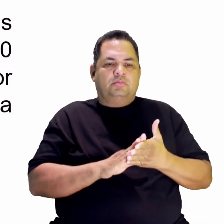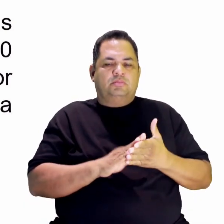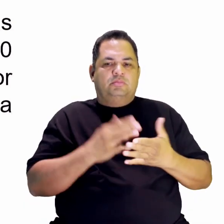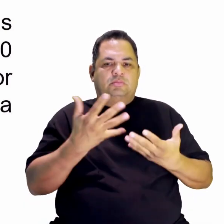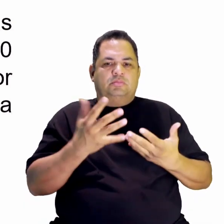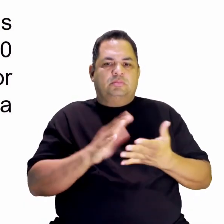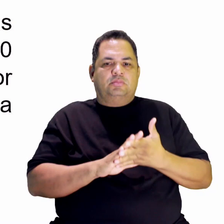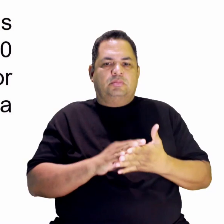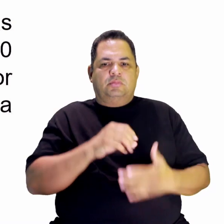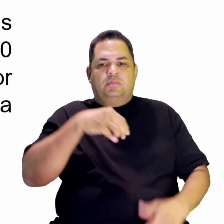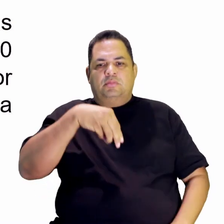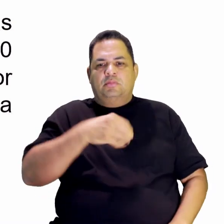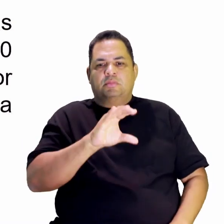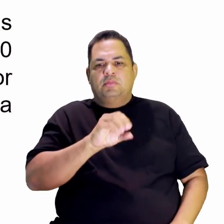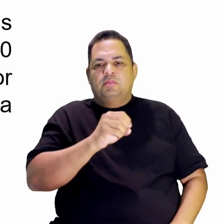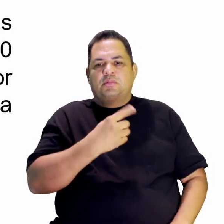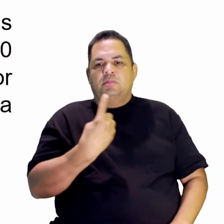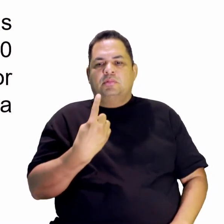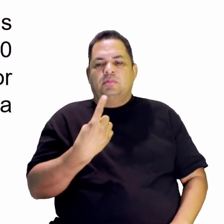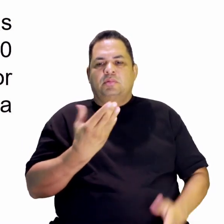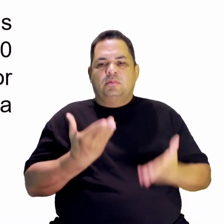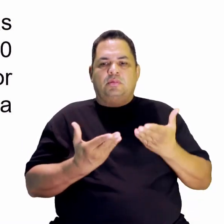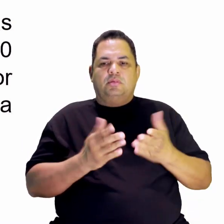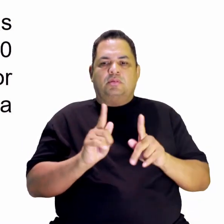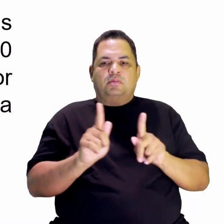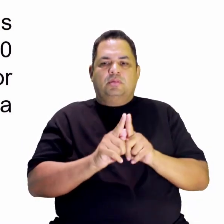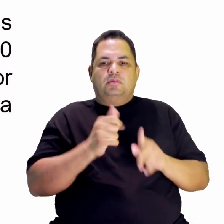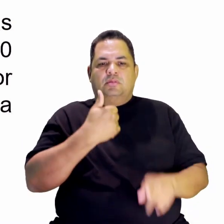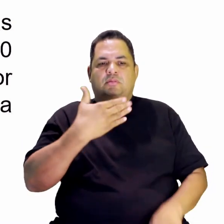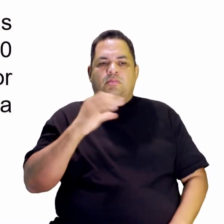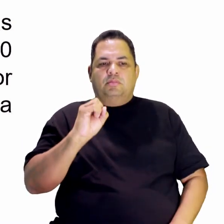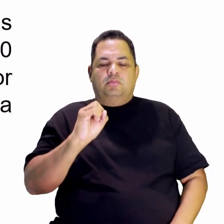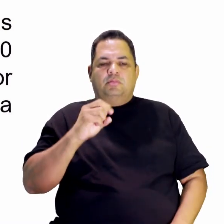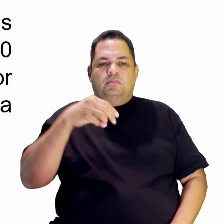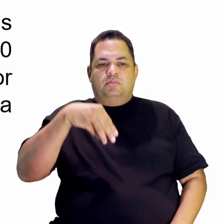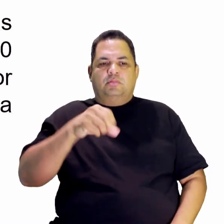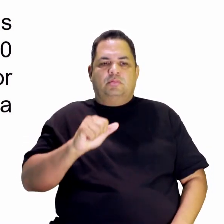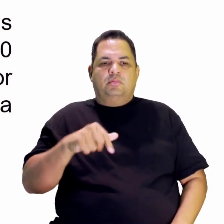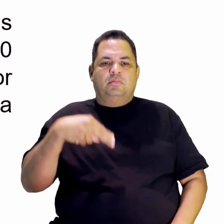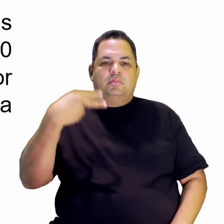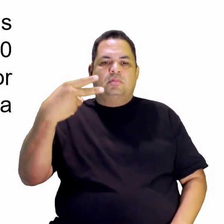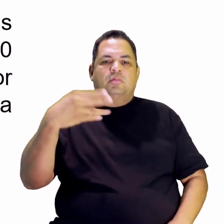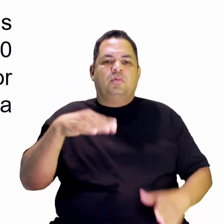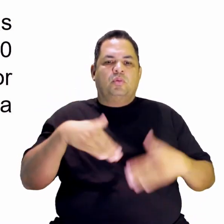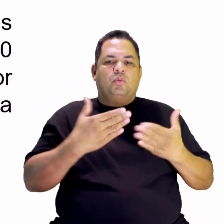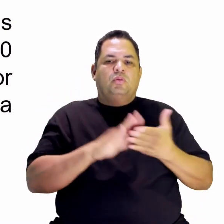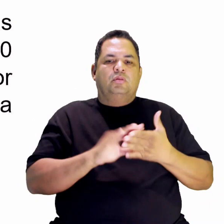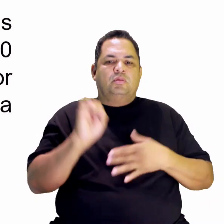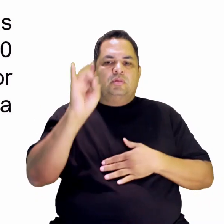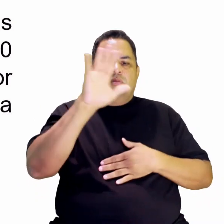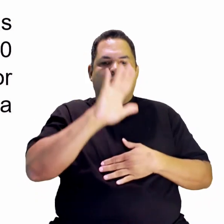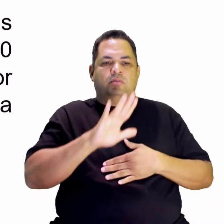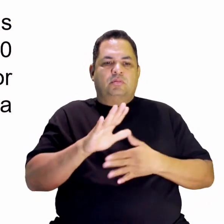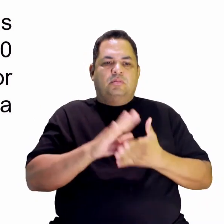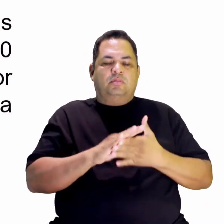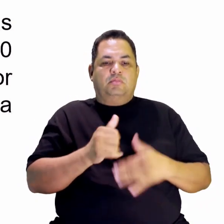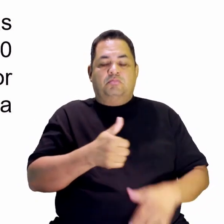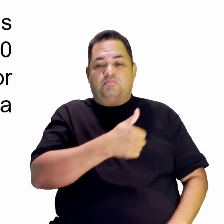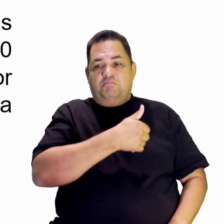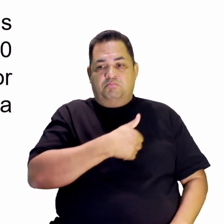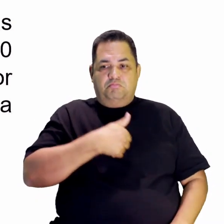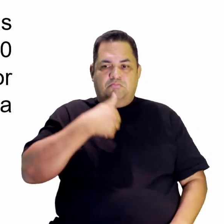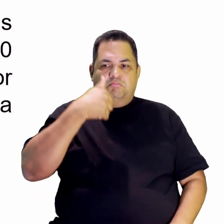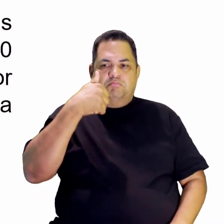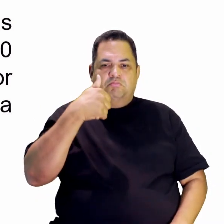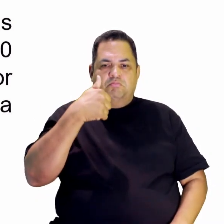é μ igual a 0,1. E a gravidade foi dada em 10 metros por segundo ao quadrado. Qual das figuras seguir, que vamos colocar abaixo